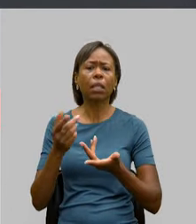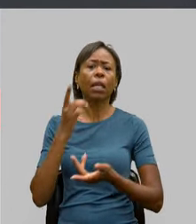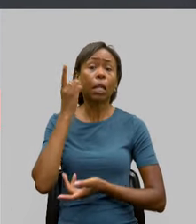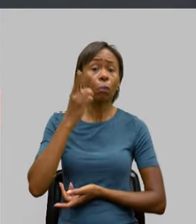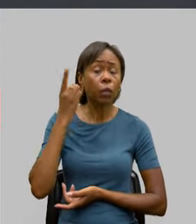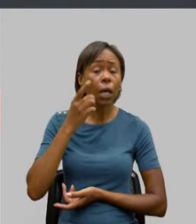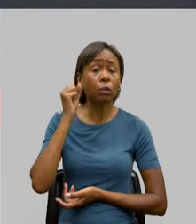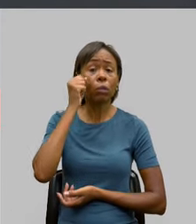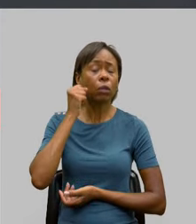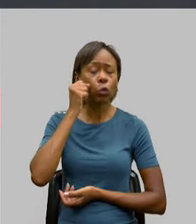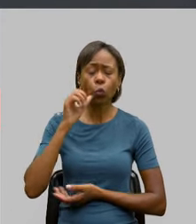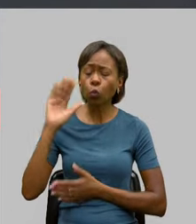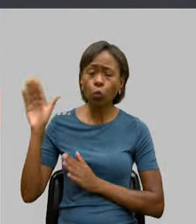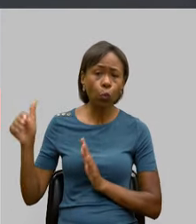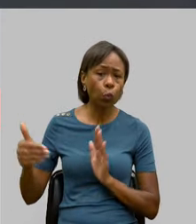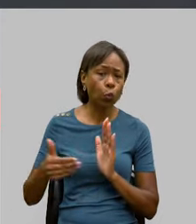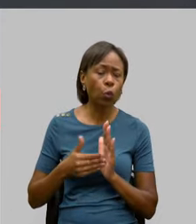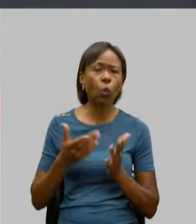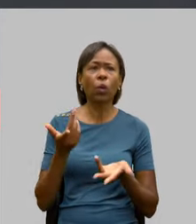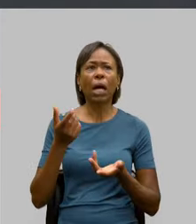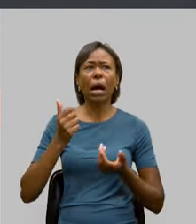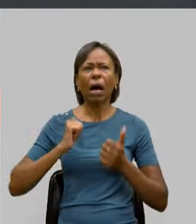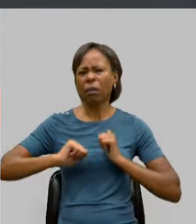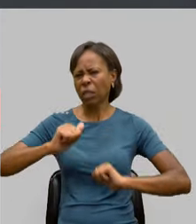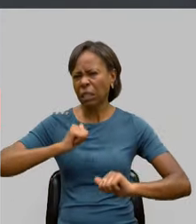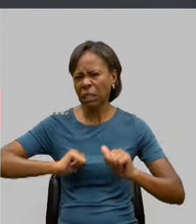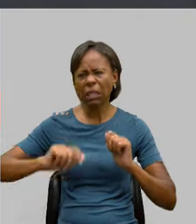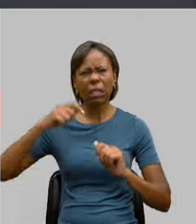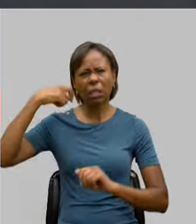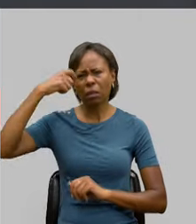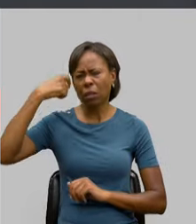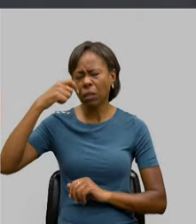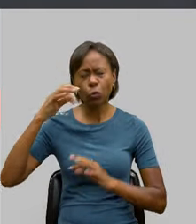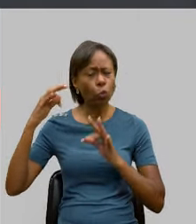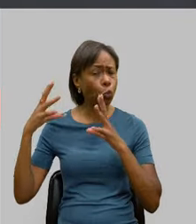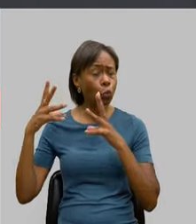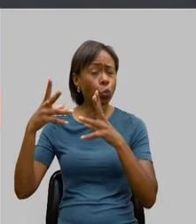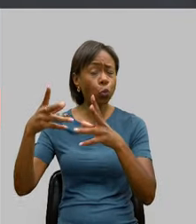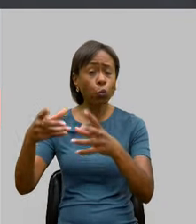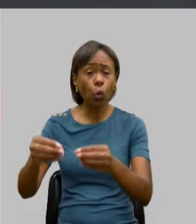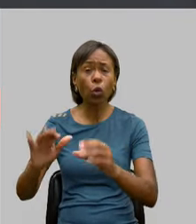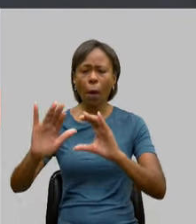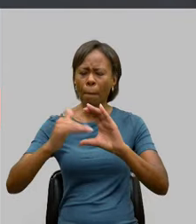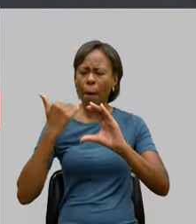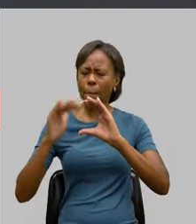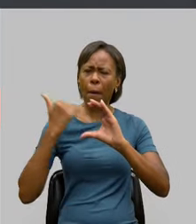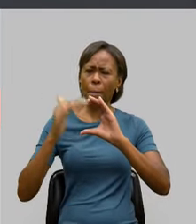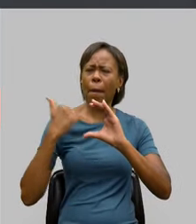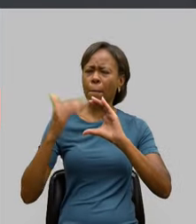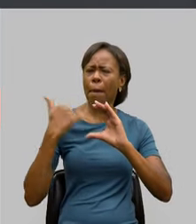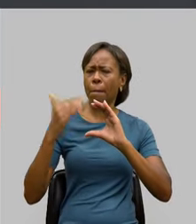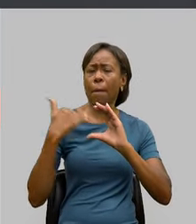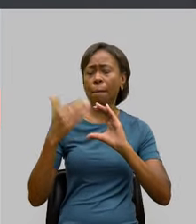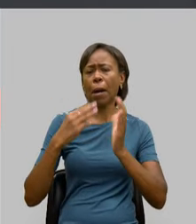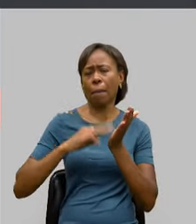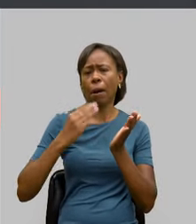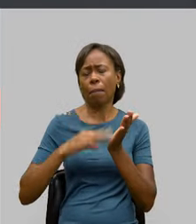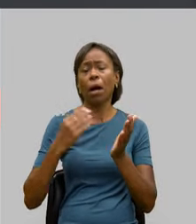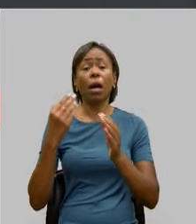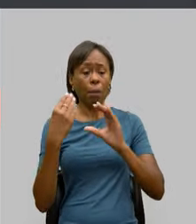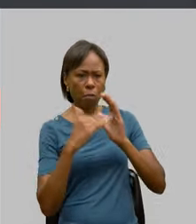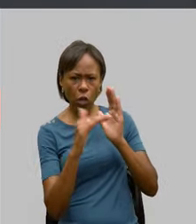e amigos artistas todos eh encheram a caixa de mensagem do Delegado de